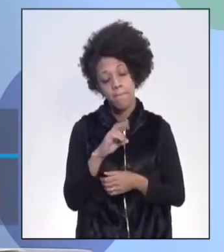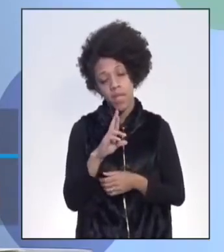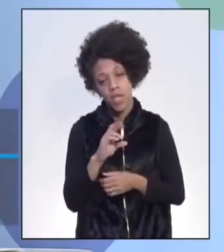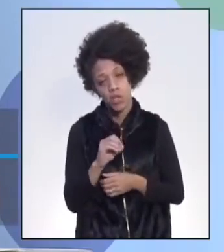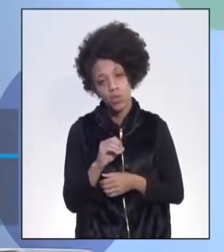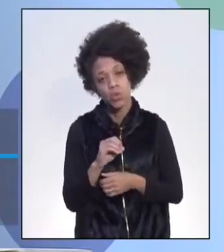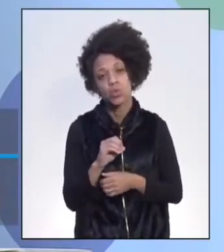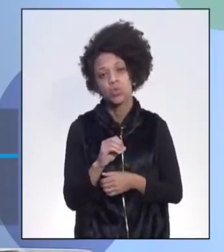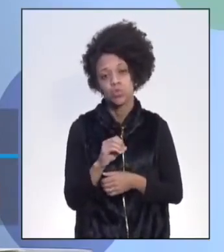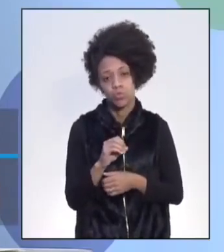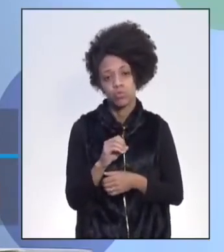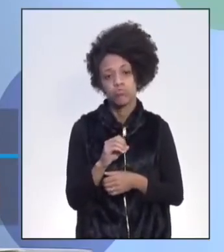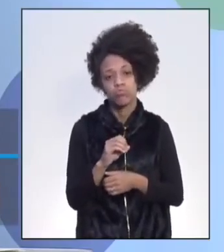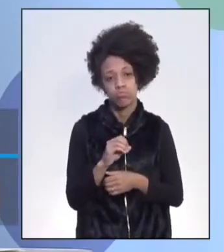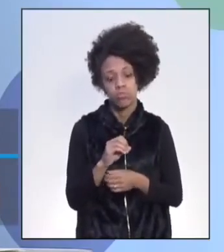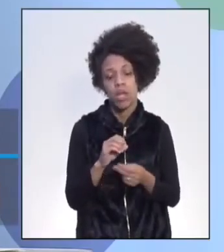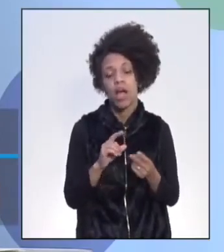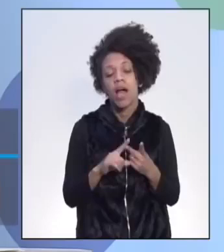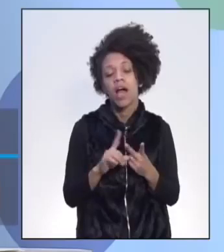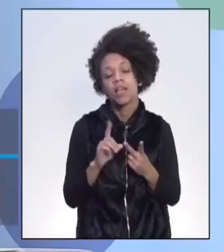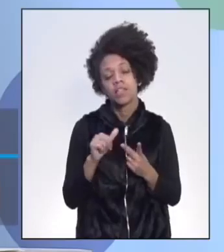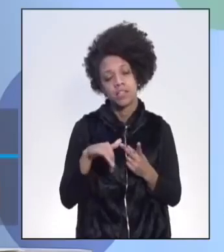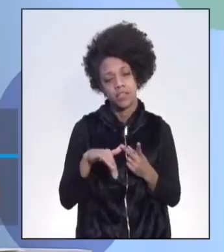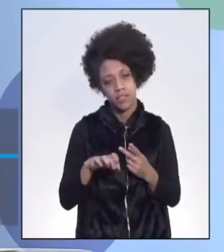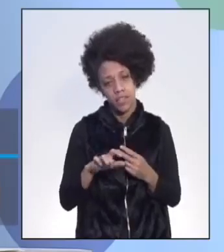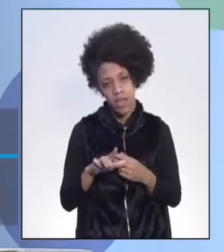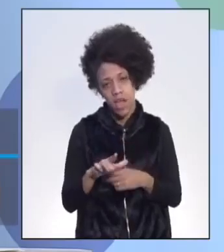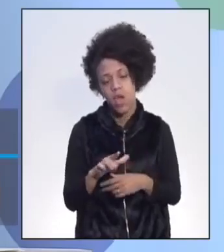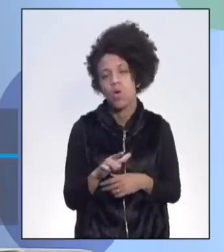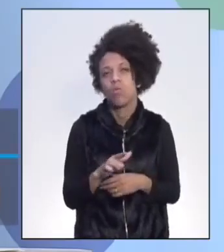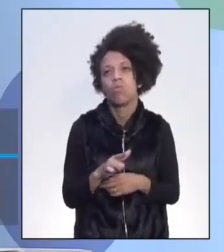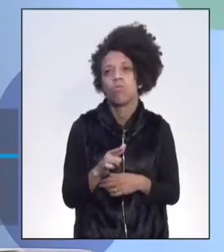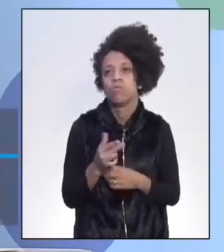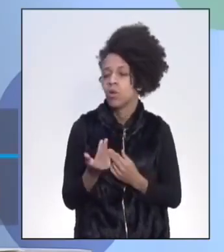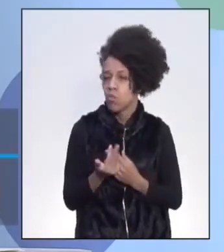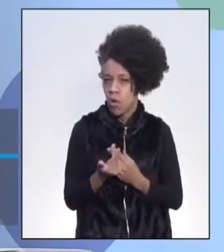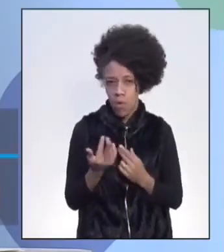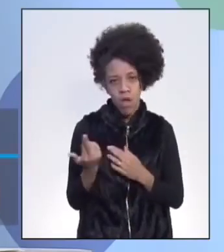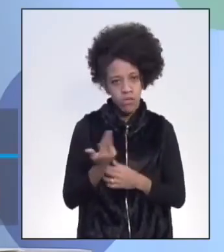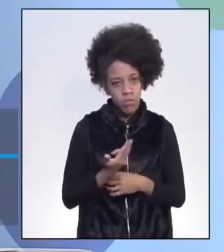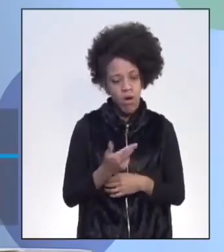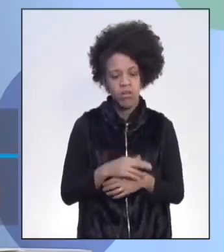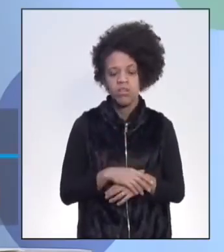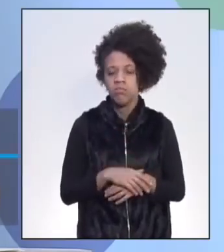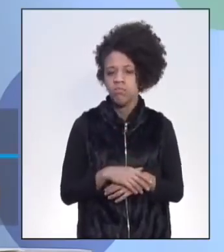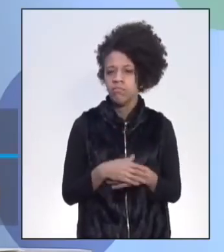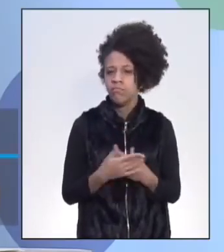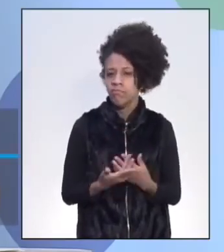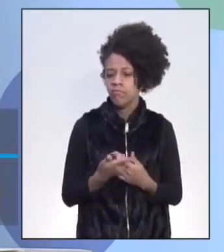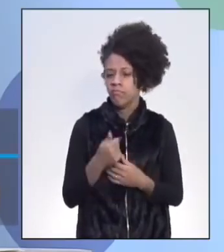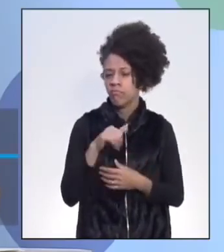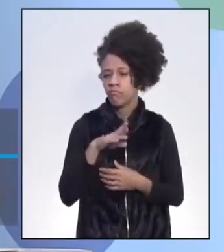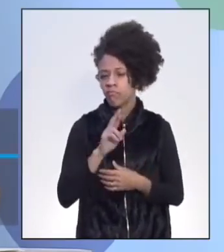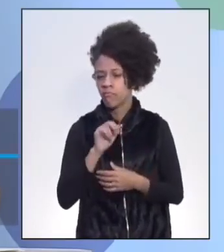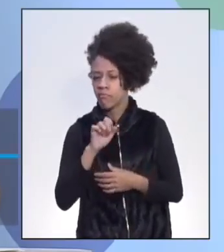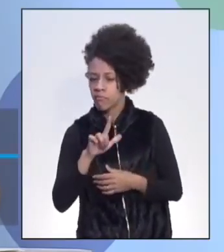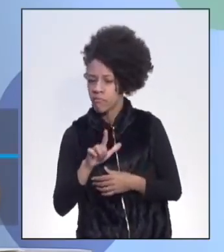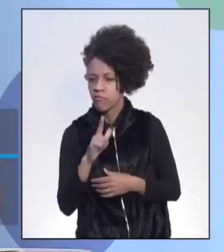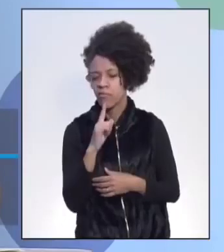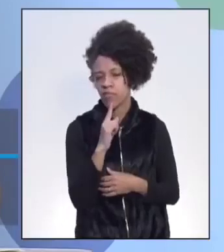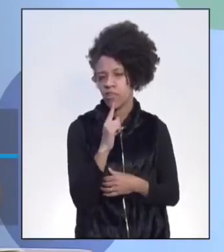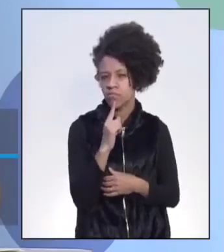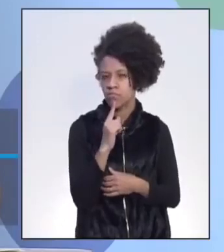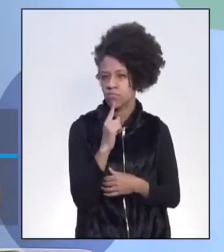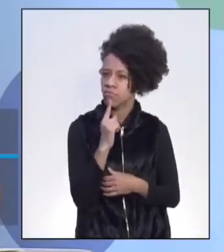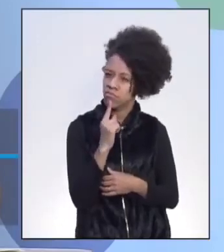Pedro Vitor. O Daniel também escreveu a mesma coisa. O Gabriel aqui